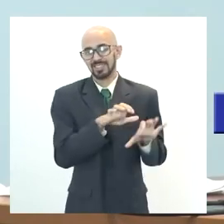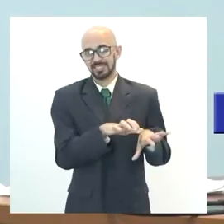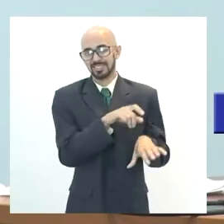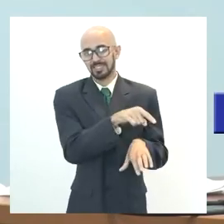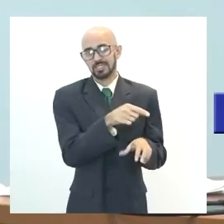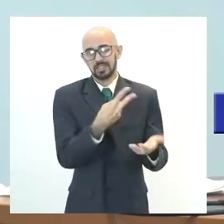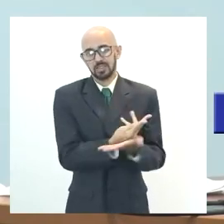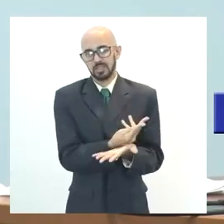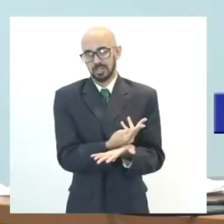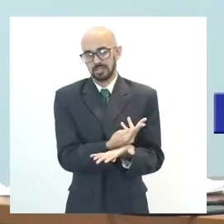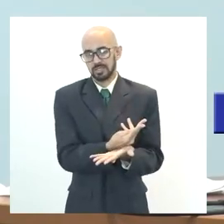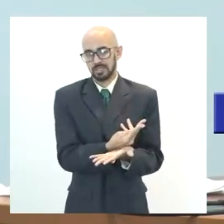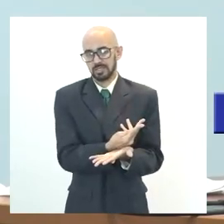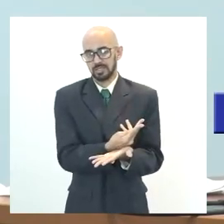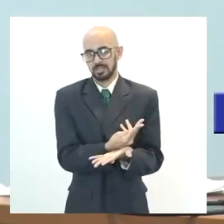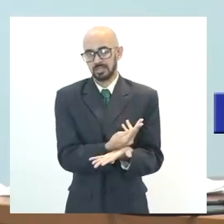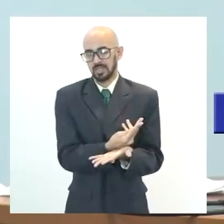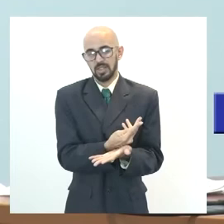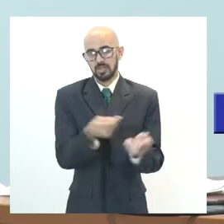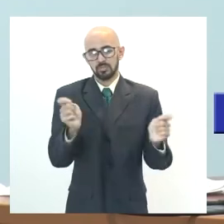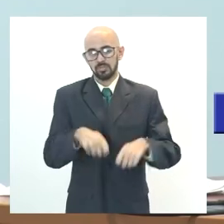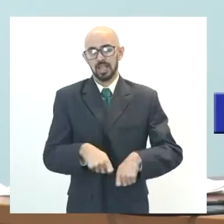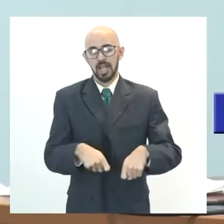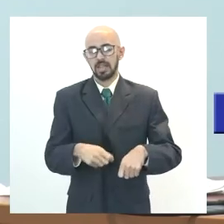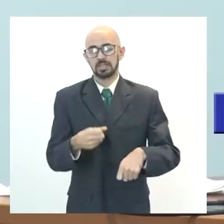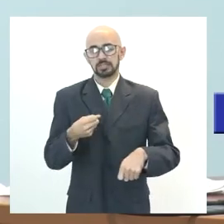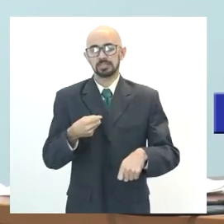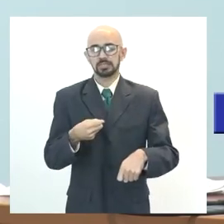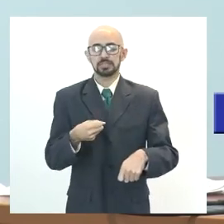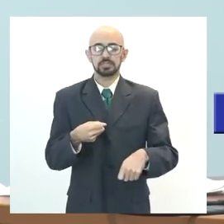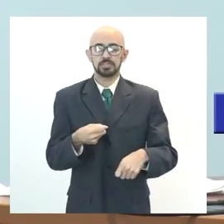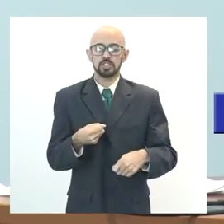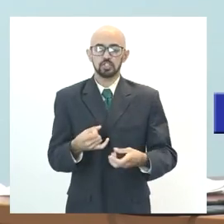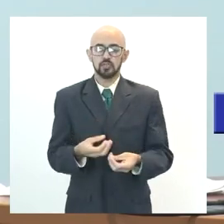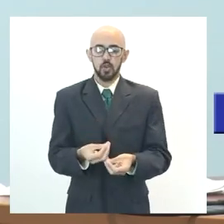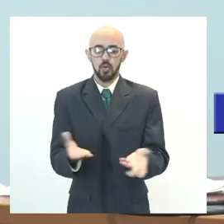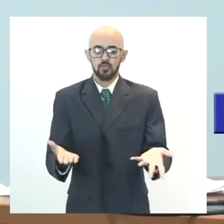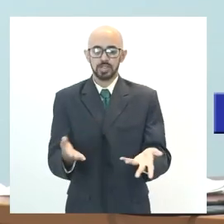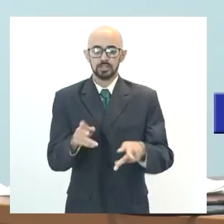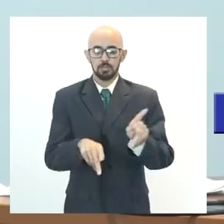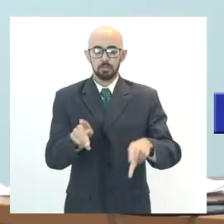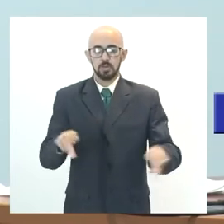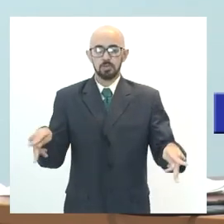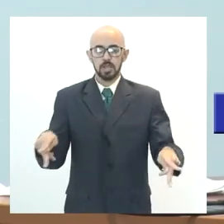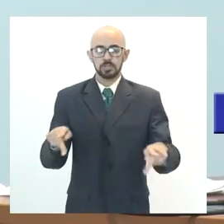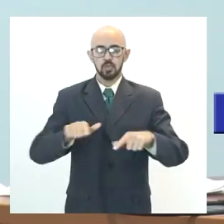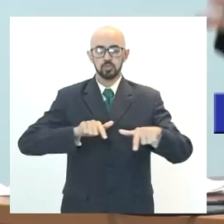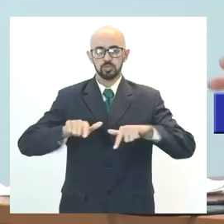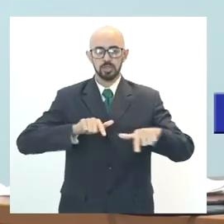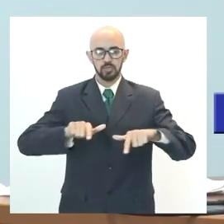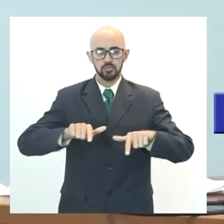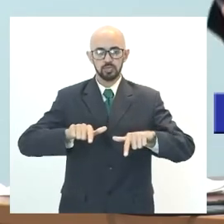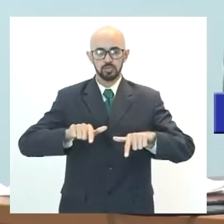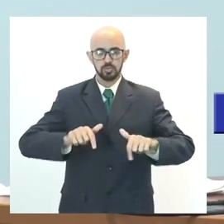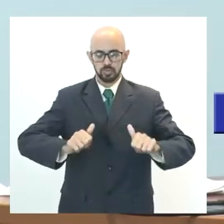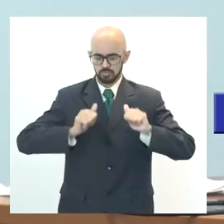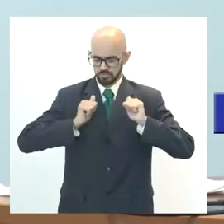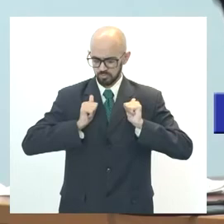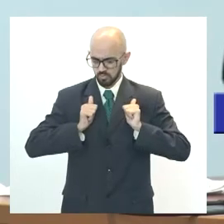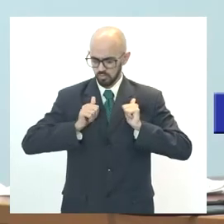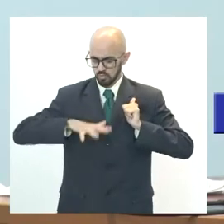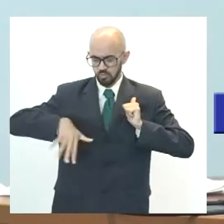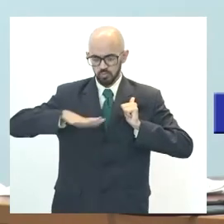né mas não podemos sente quiser oferecer à população um serviço impessoal e